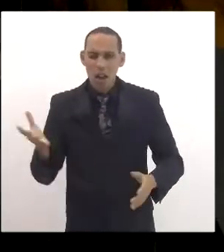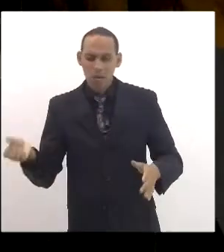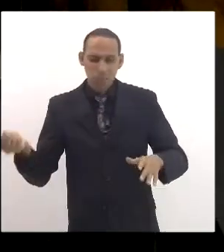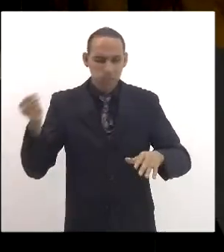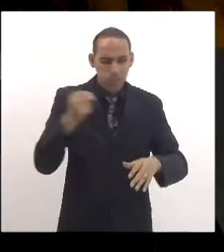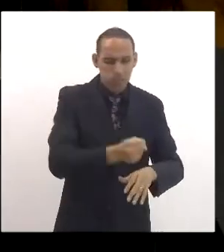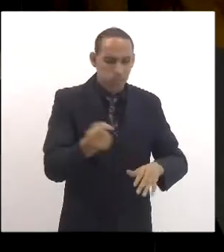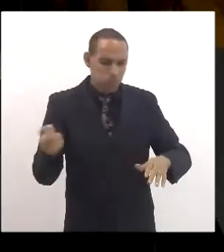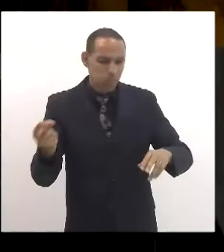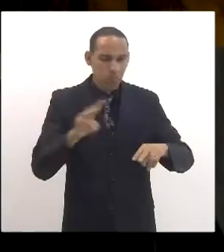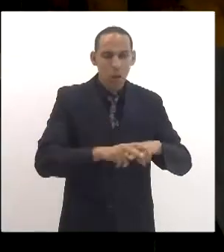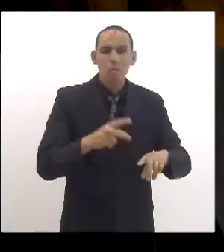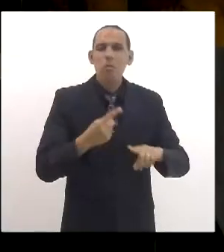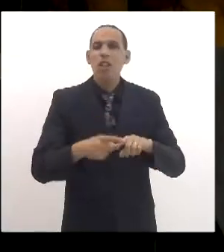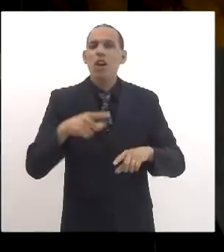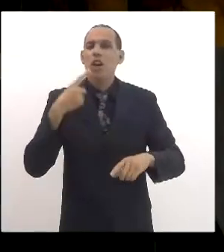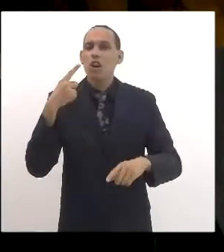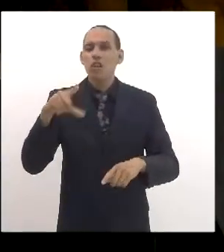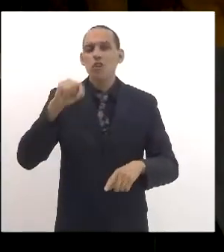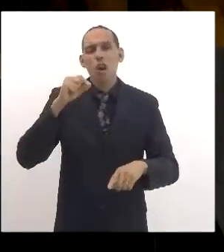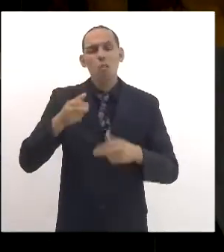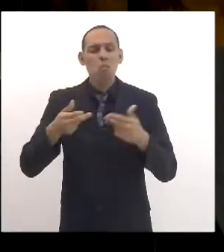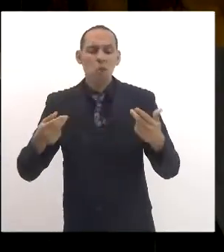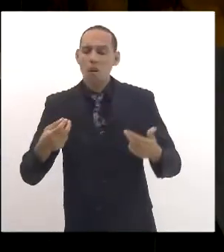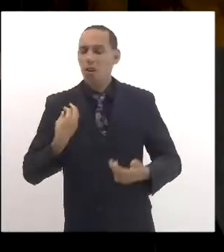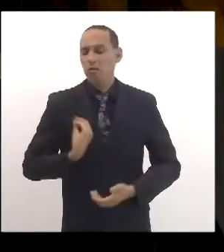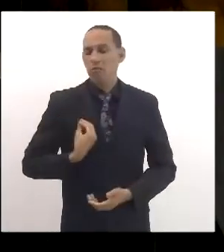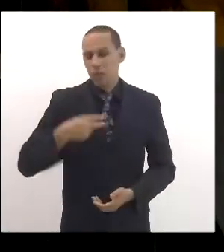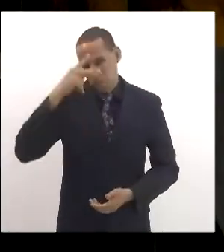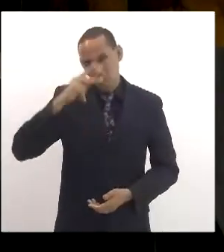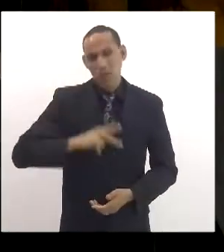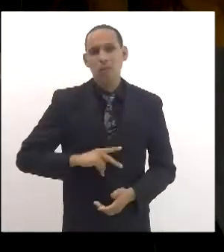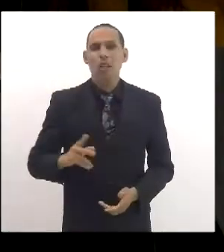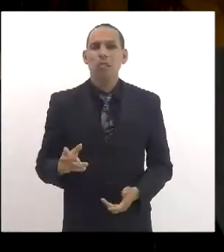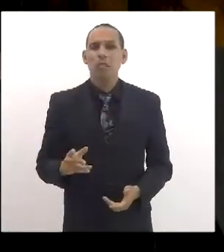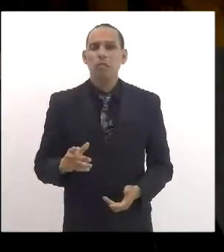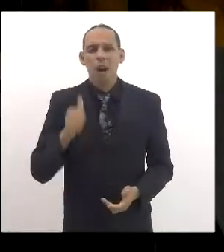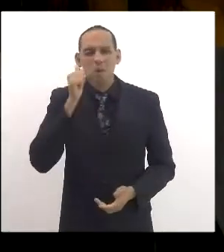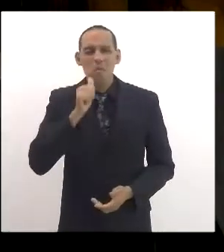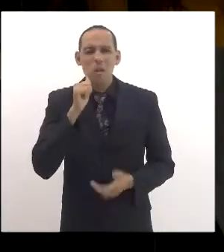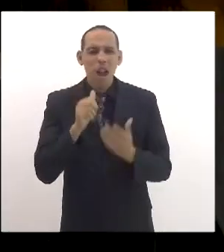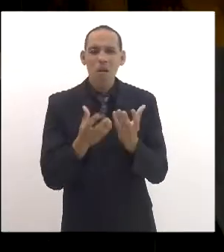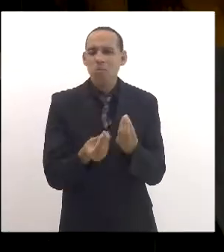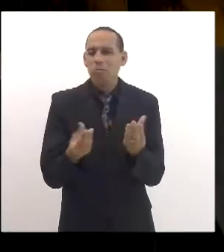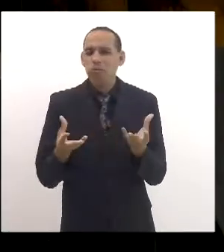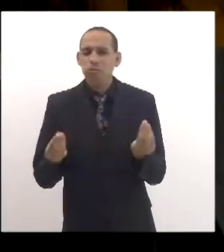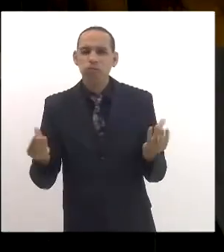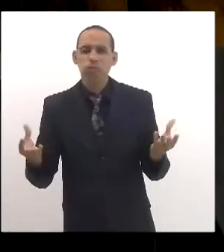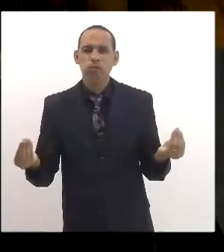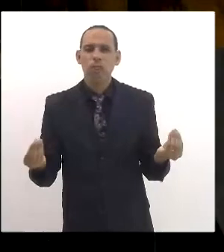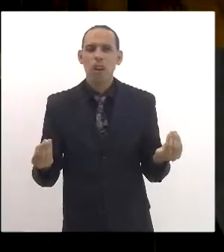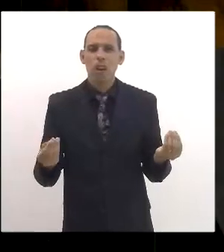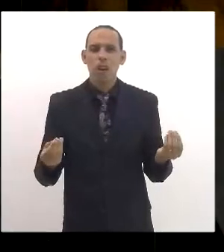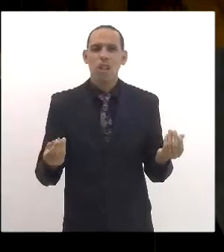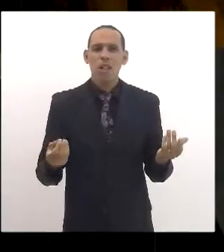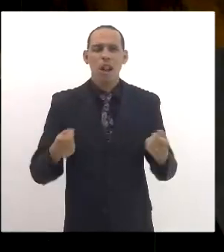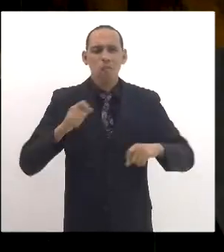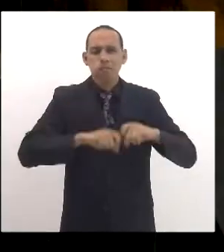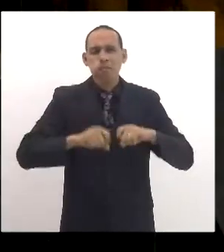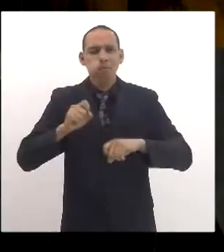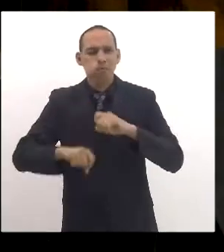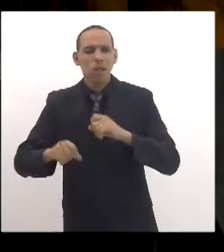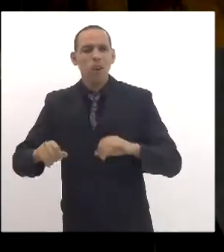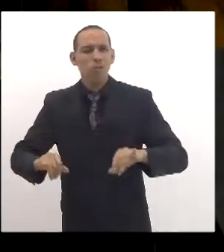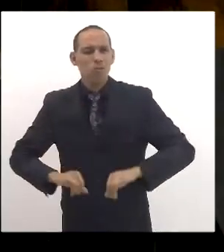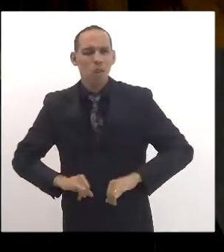por fazerem escolhas sobre si mesmos e sobre as suas vidas. Há muitas mulheres que ainda é recusada a contracepção.